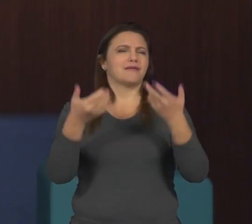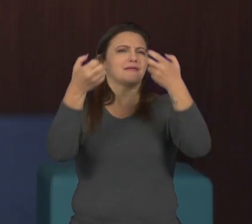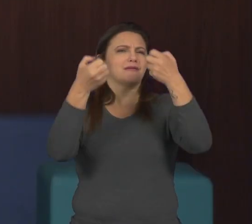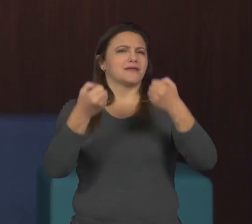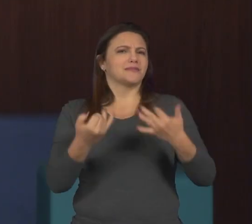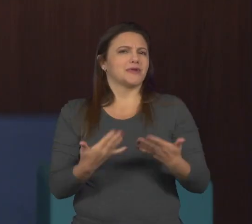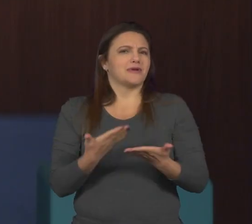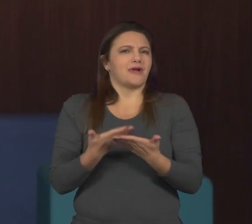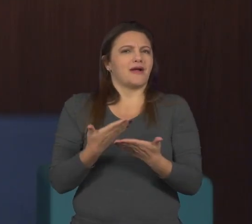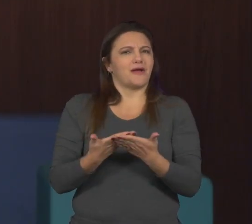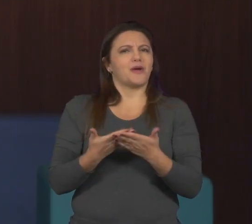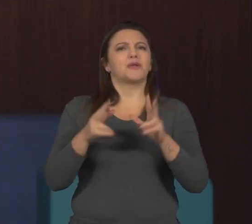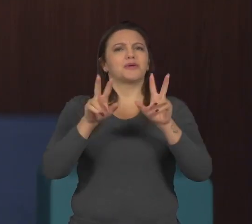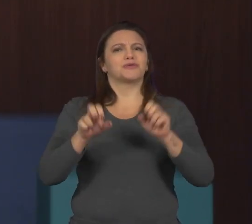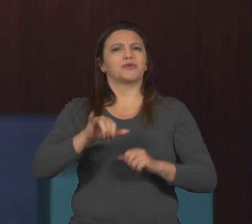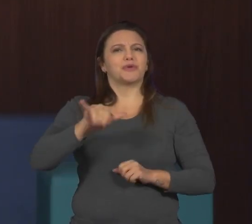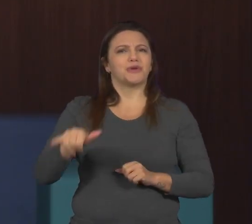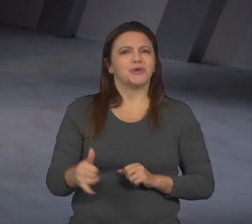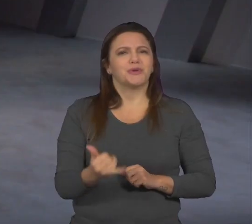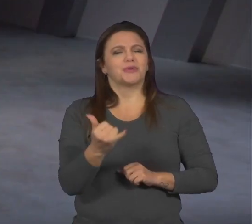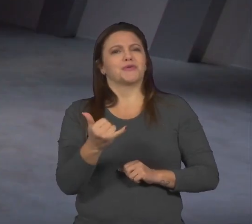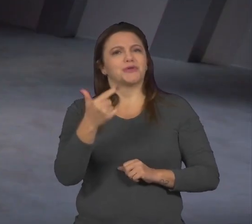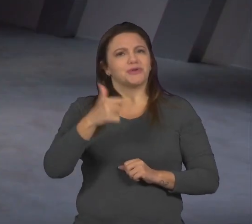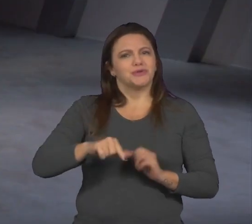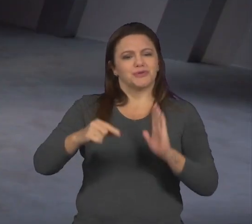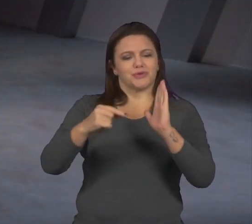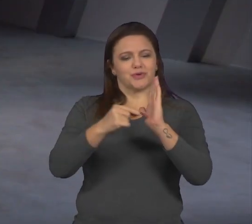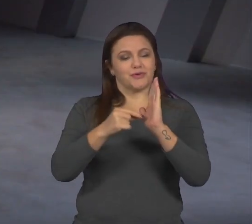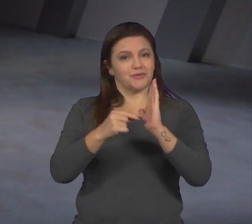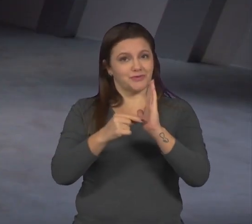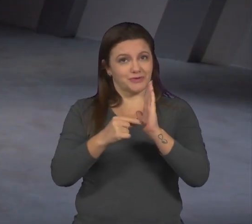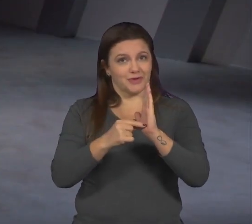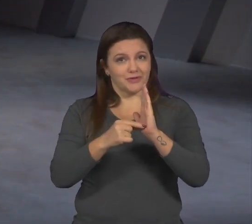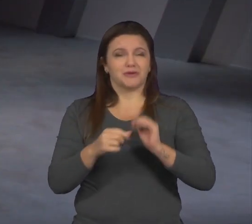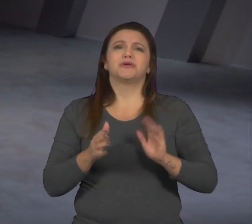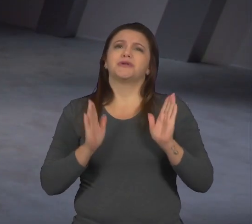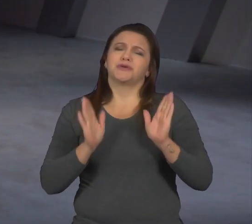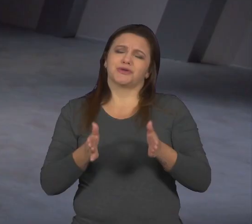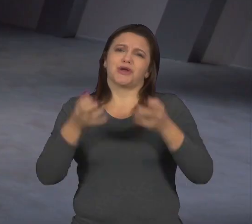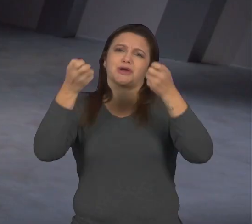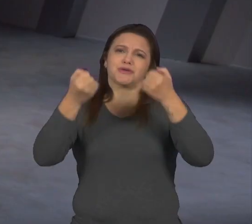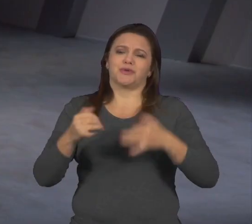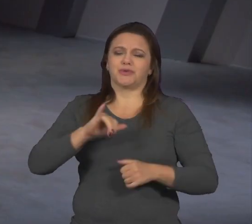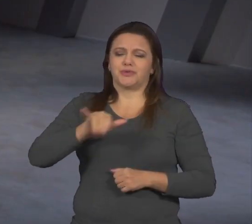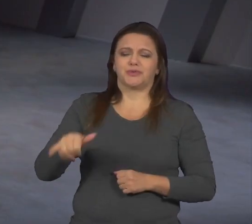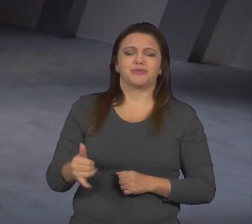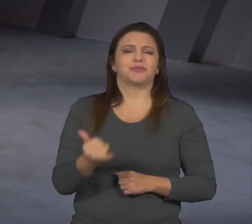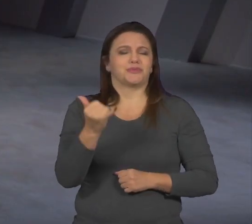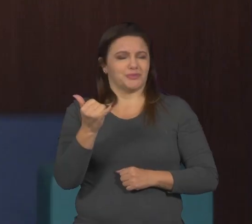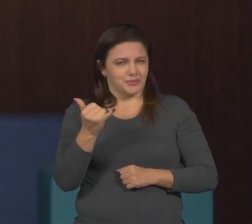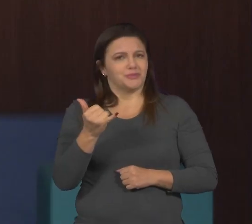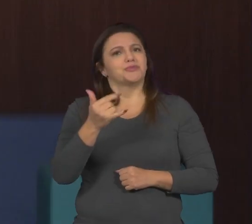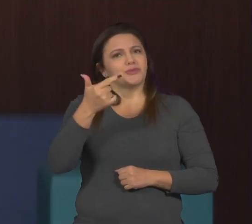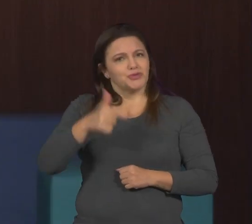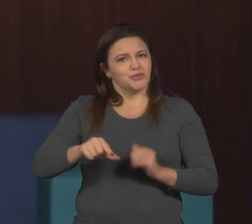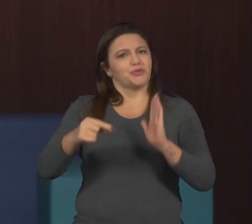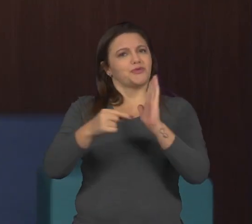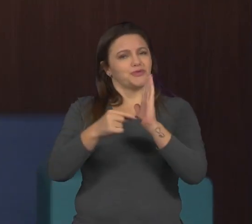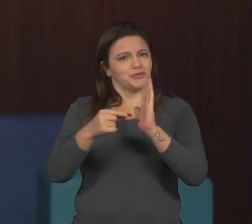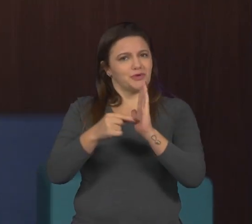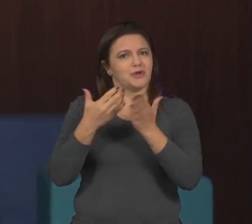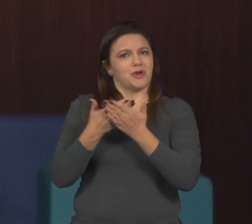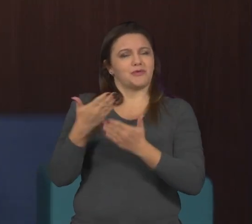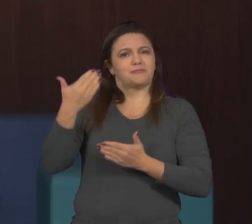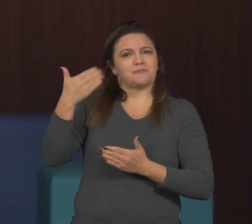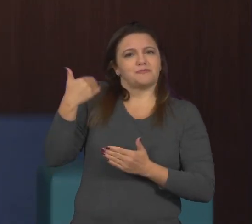sobre reuso de software. Bom, nós já falamos um pouco sobre reuso de software nas aulas anteriores, quando nós falamos